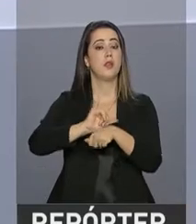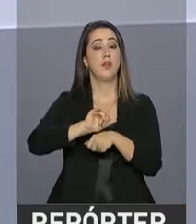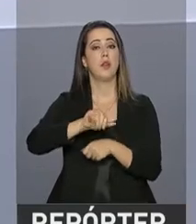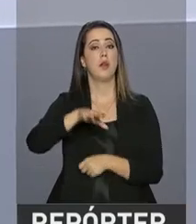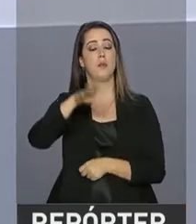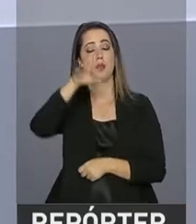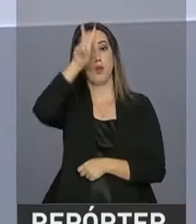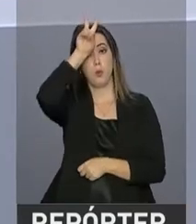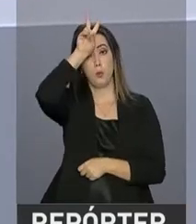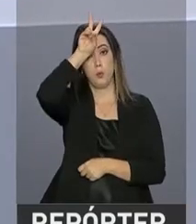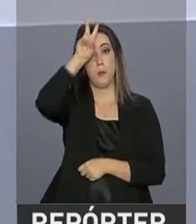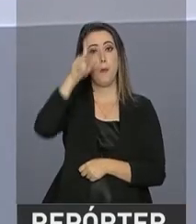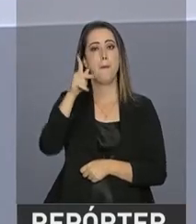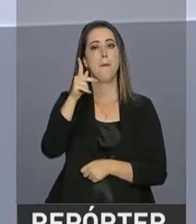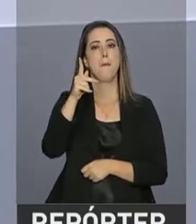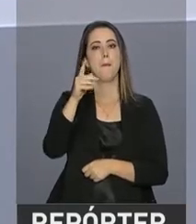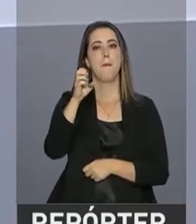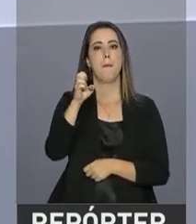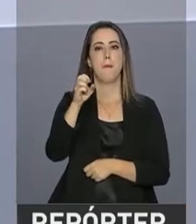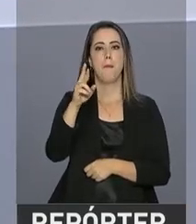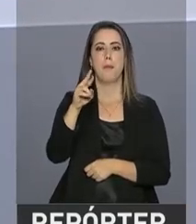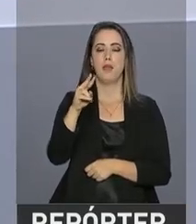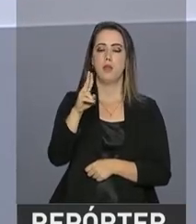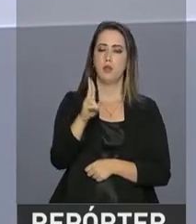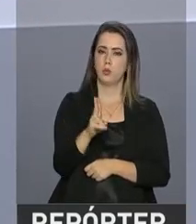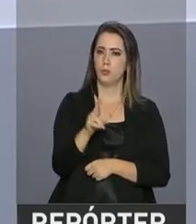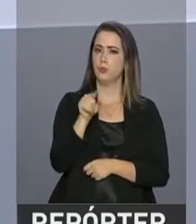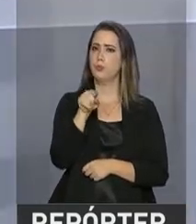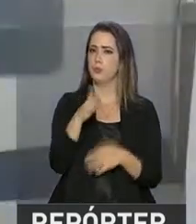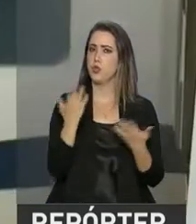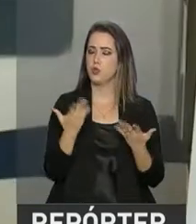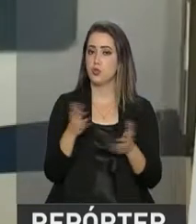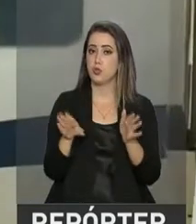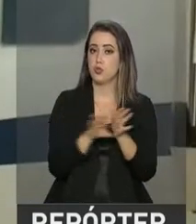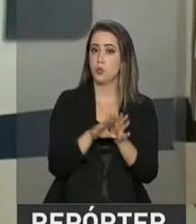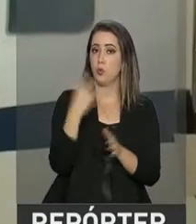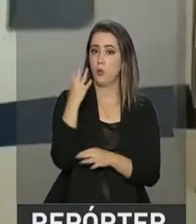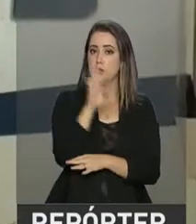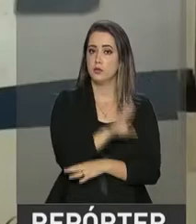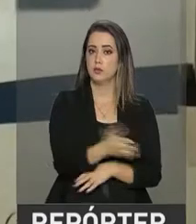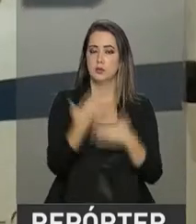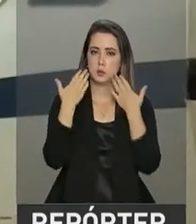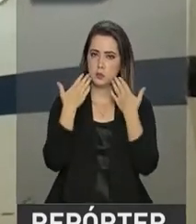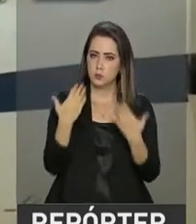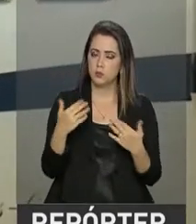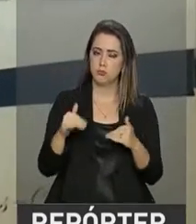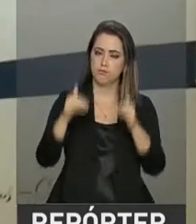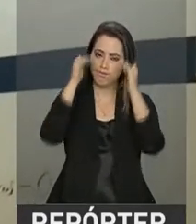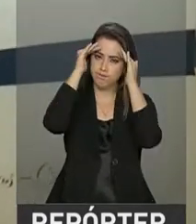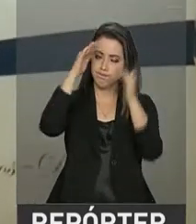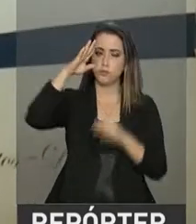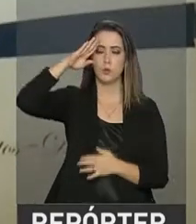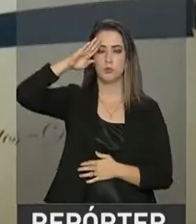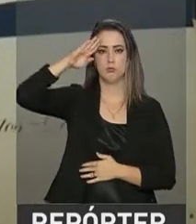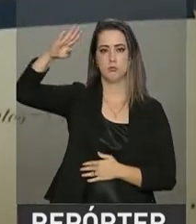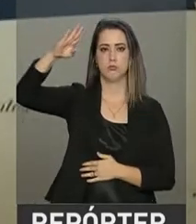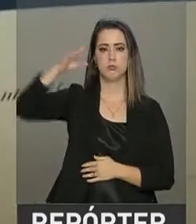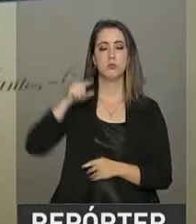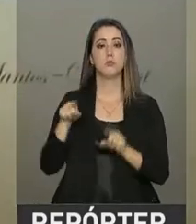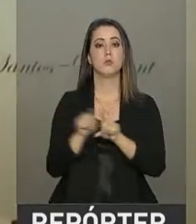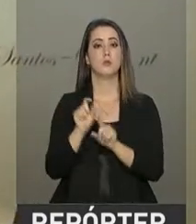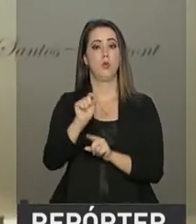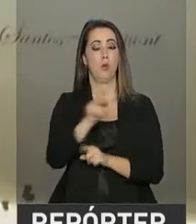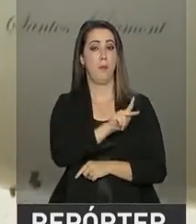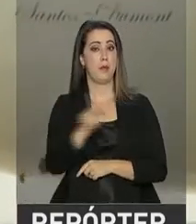no Peru. Ele desembarcou hoje por volta das 4 horas da tarde e foi recebido com honras militares. O presidente